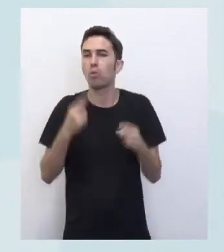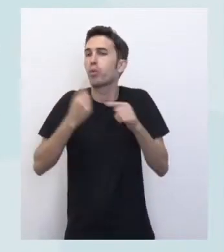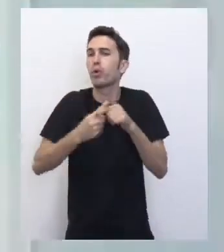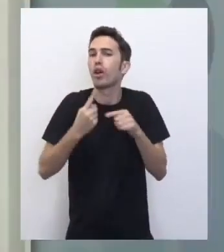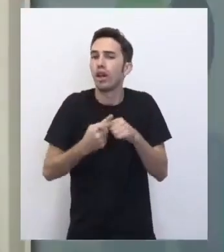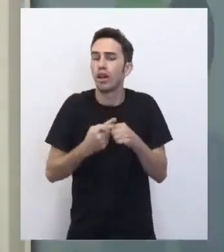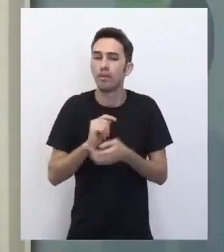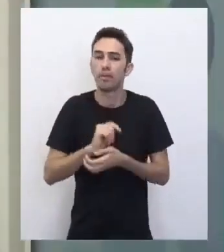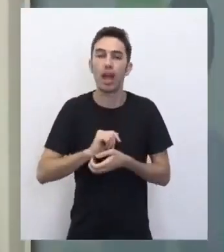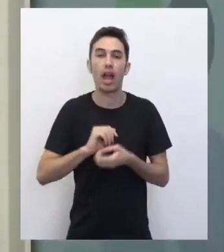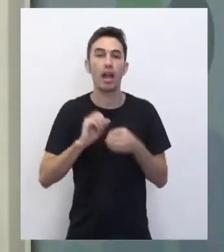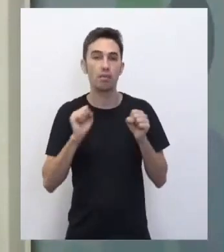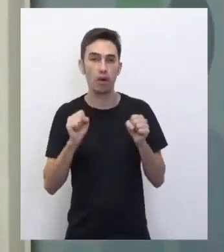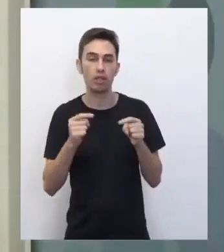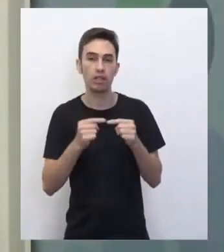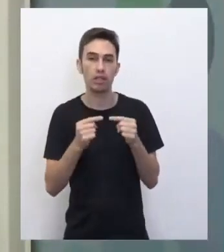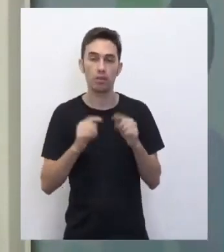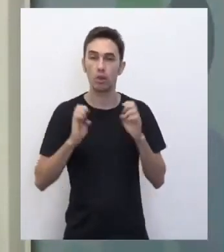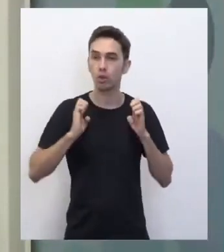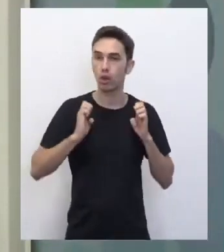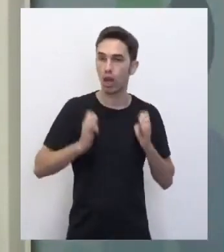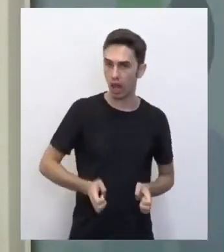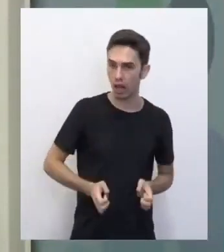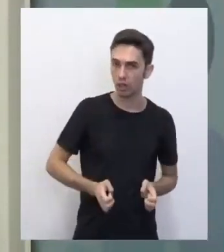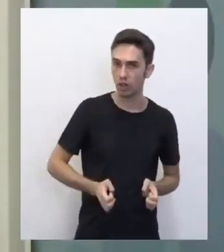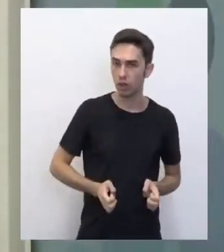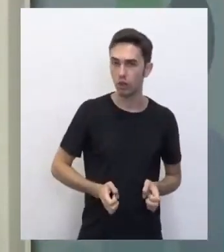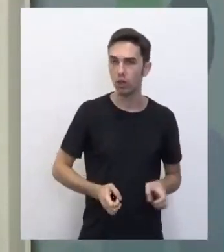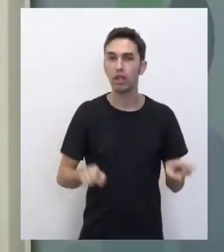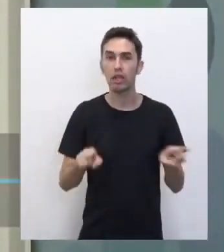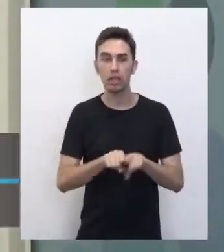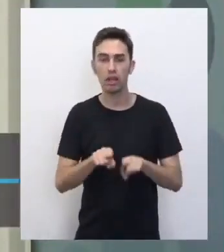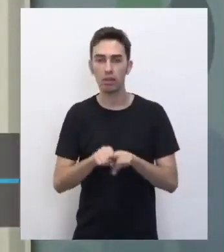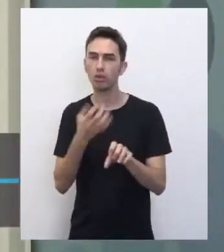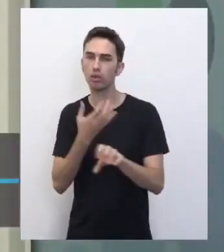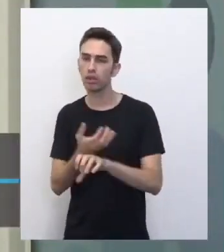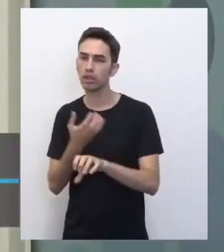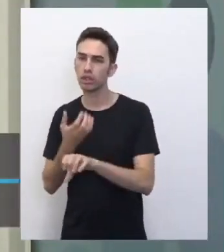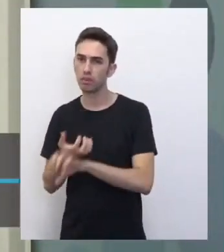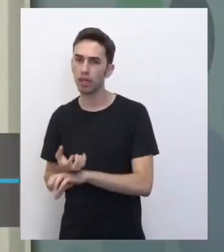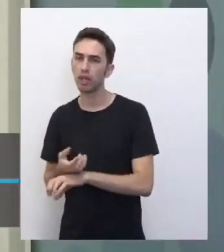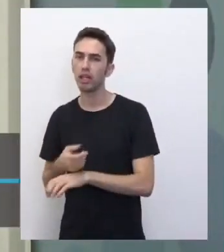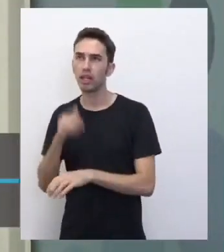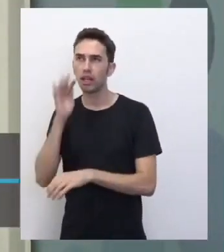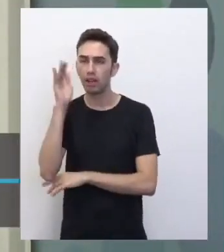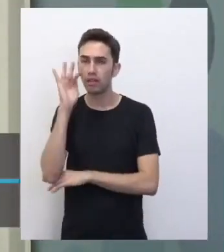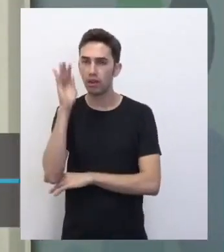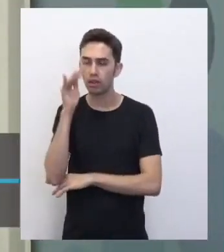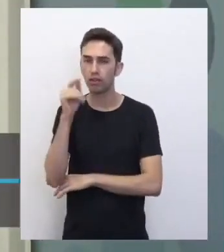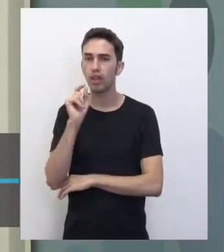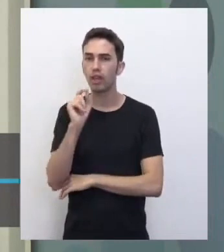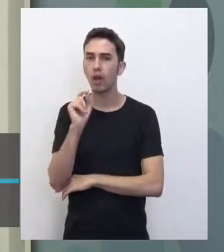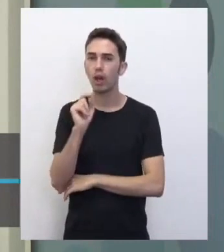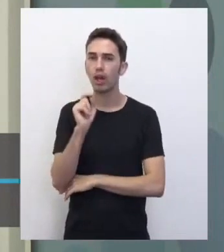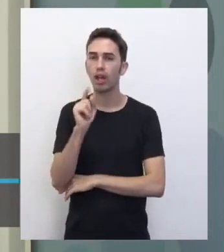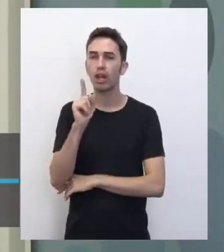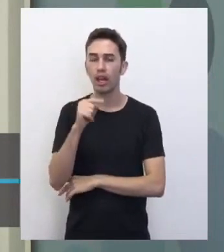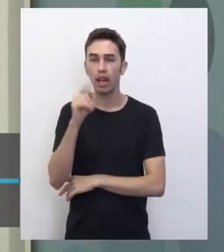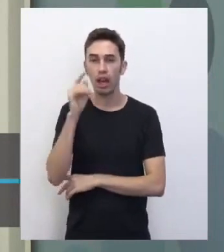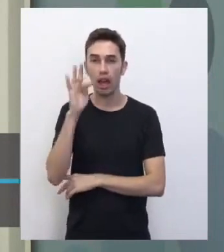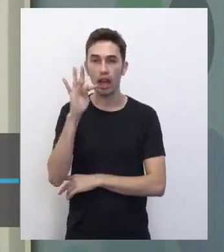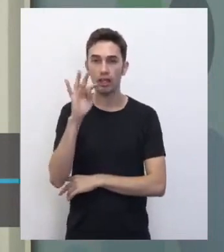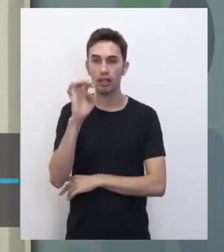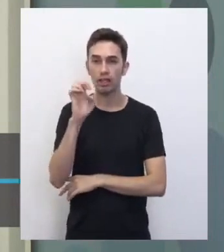esfera, tanto do ponto de vista ético, como também do ponto de vista de uma disciplina, de uma área, melhor dizendo, dentro da filosofia, que é a teoria do